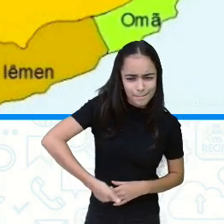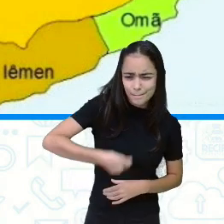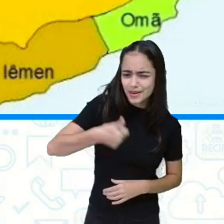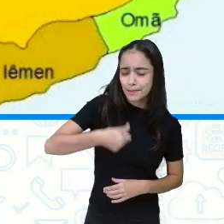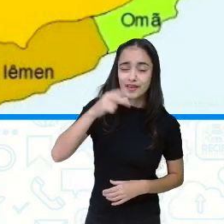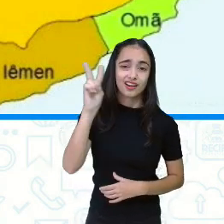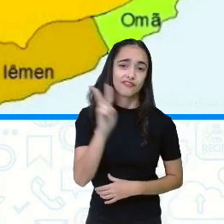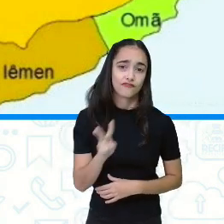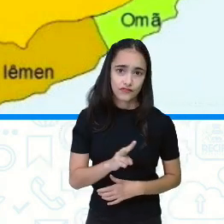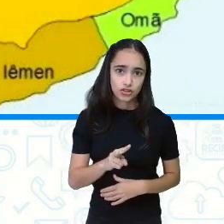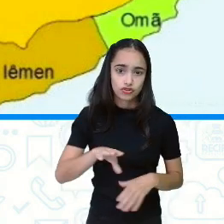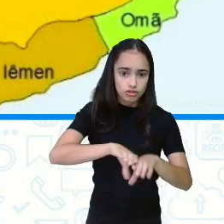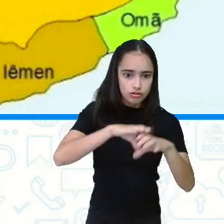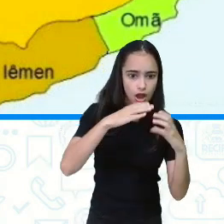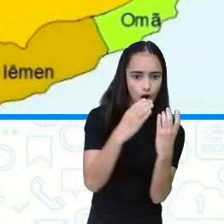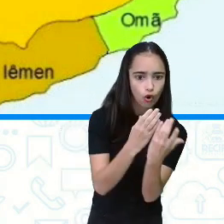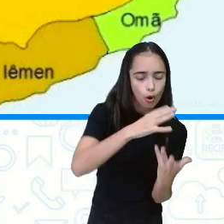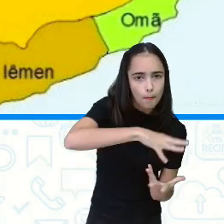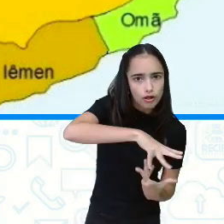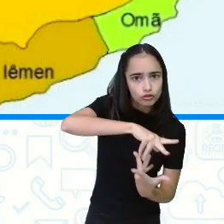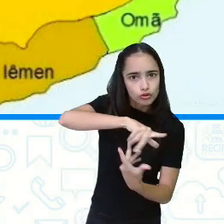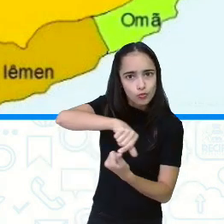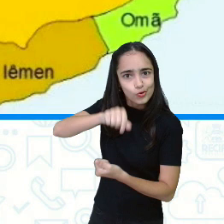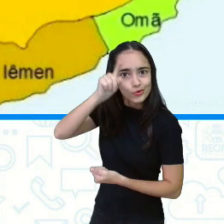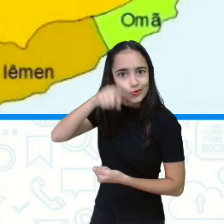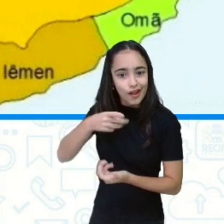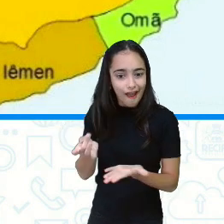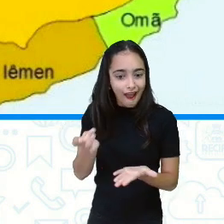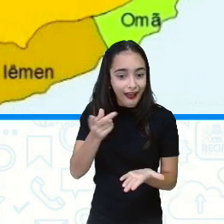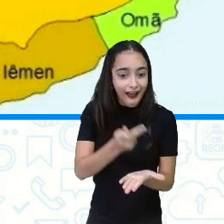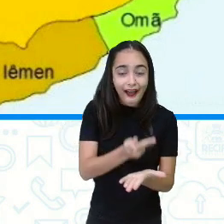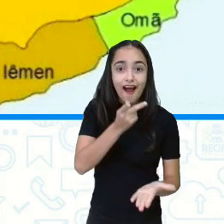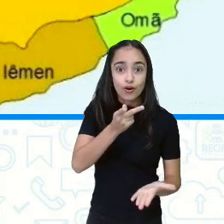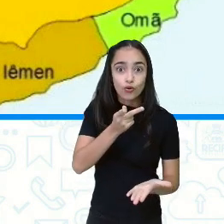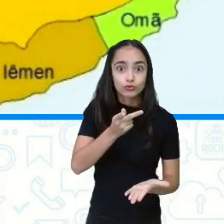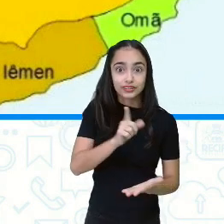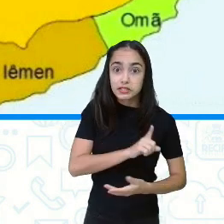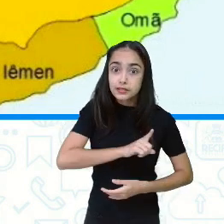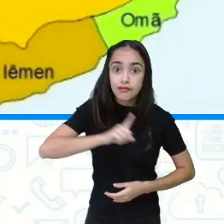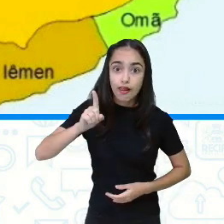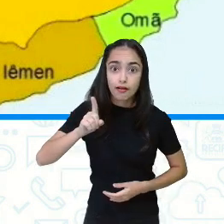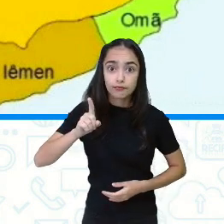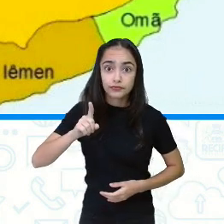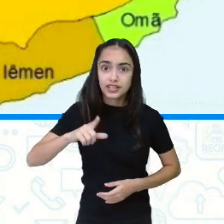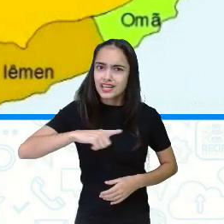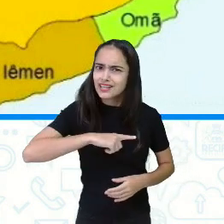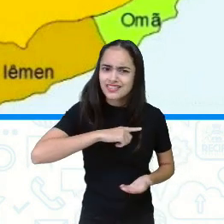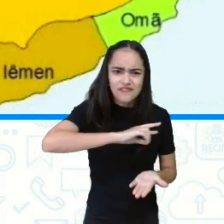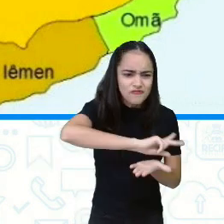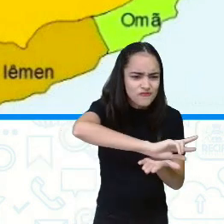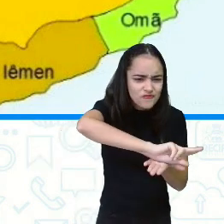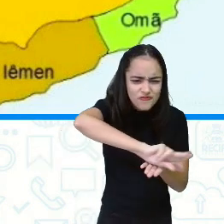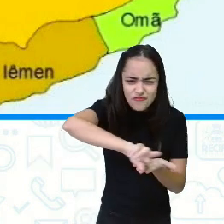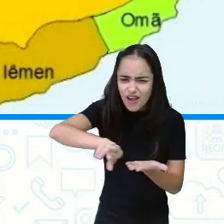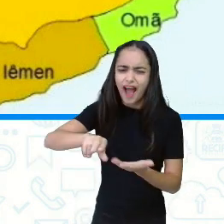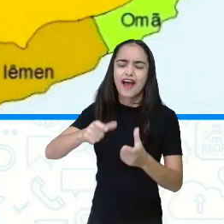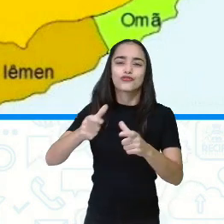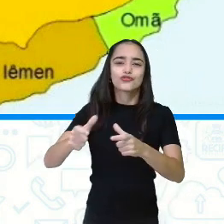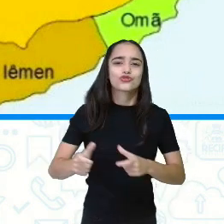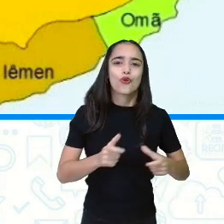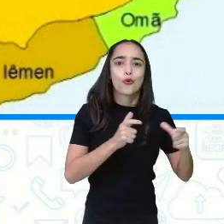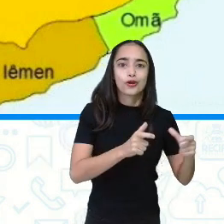que uma Copa do Mundo será realizada no Oriente Médio, que abriga o Afeganistão, a Arábia Saudita, o Bahrein, o